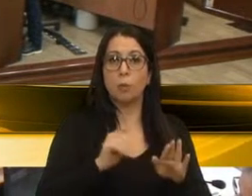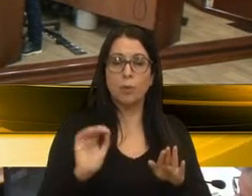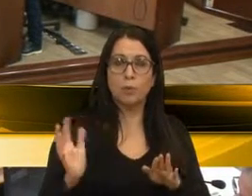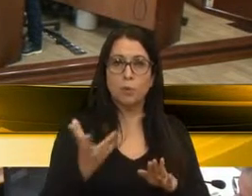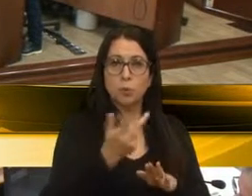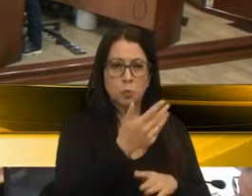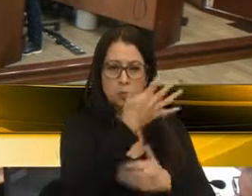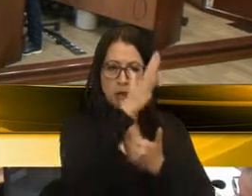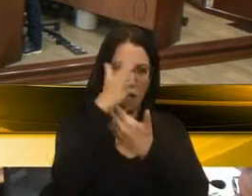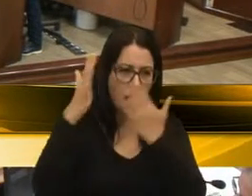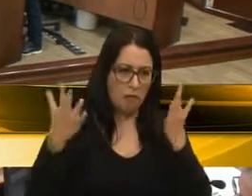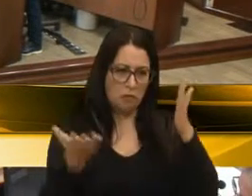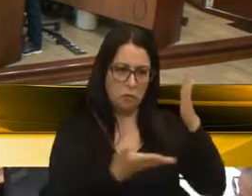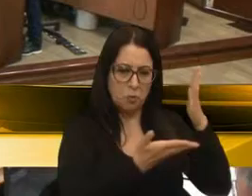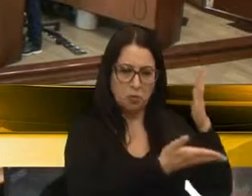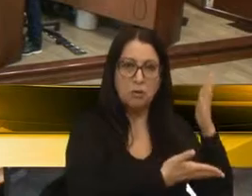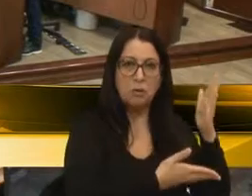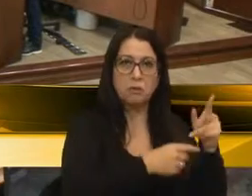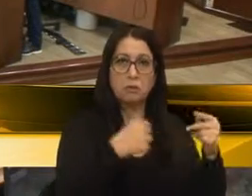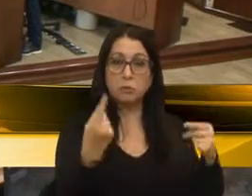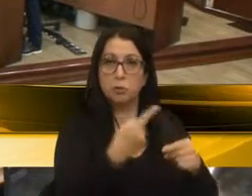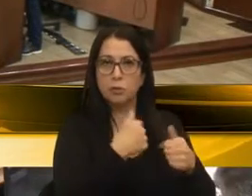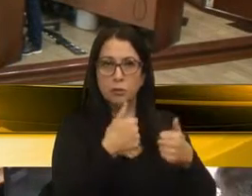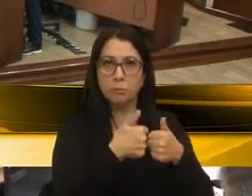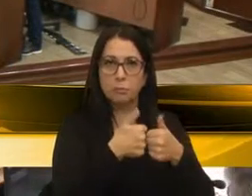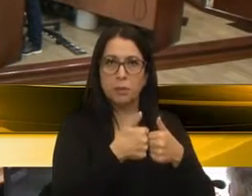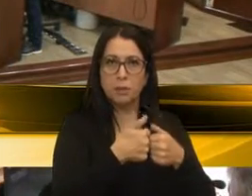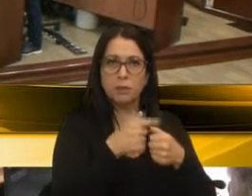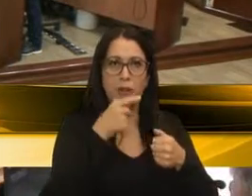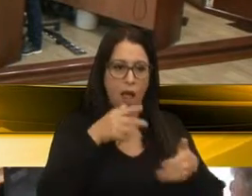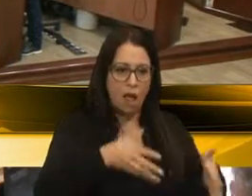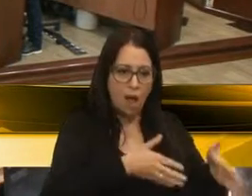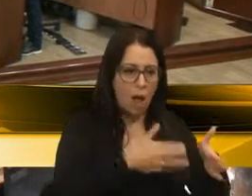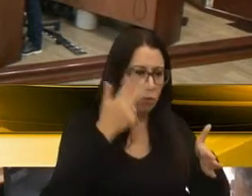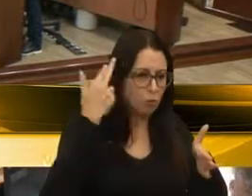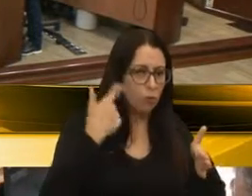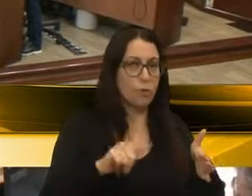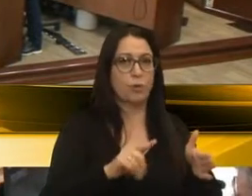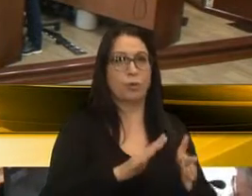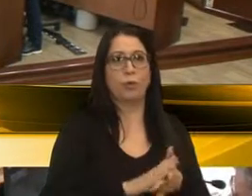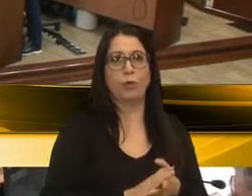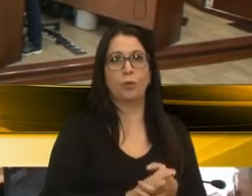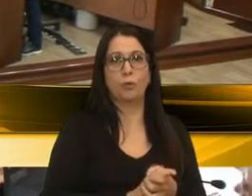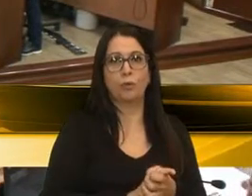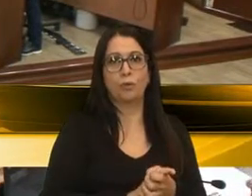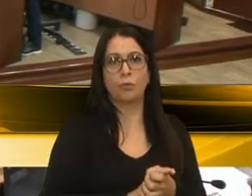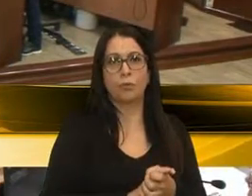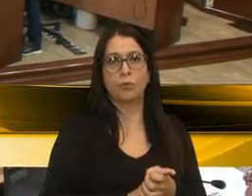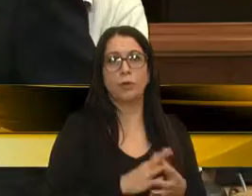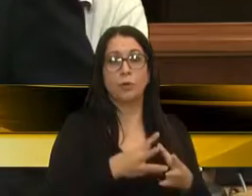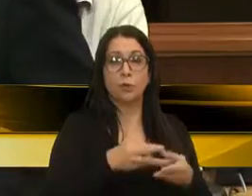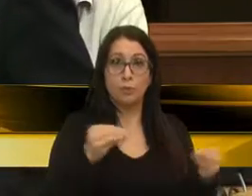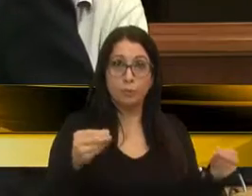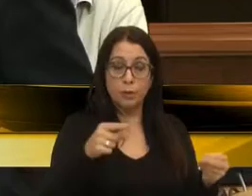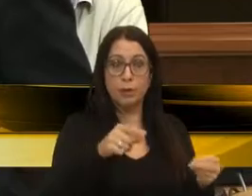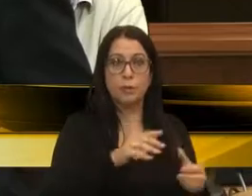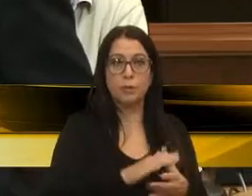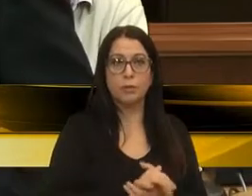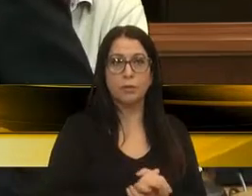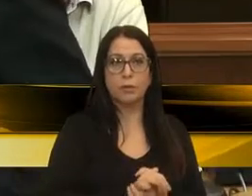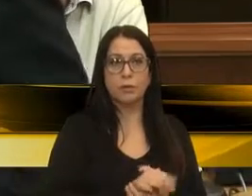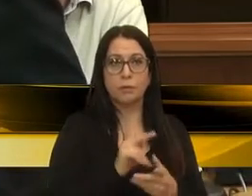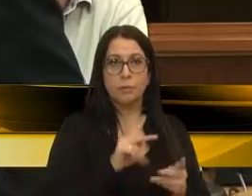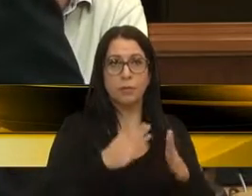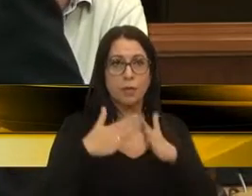da mata ciliar aí das vertentes. As vertentes sumiram dali, né?